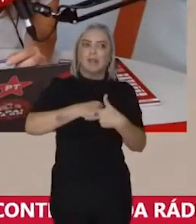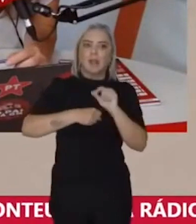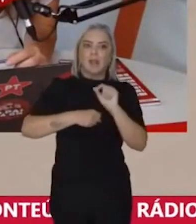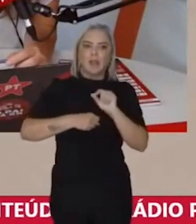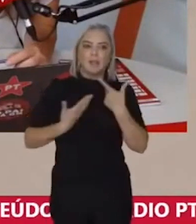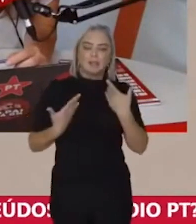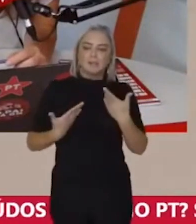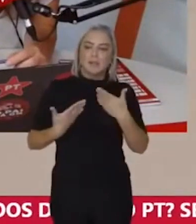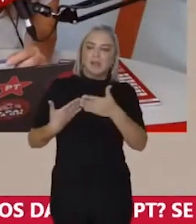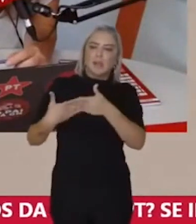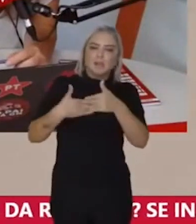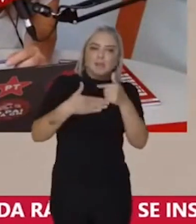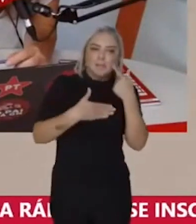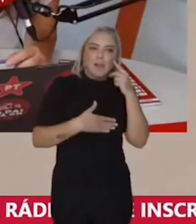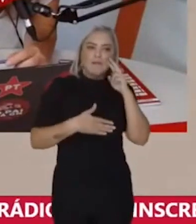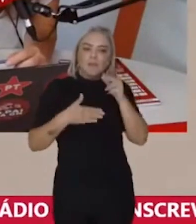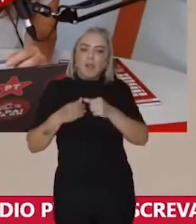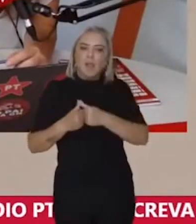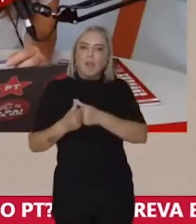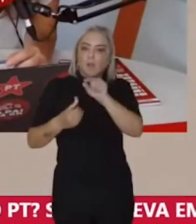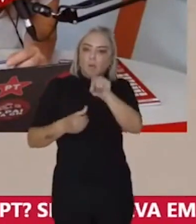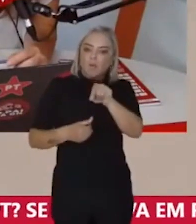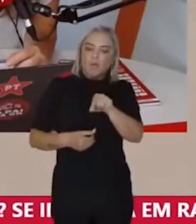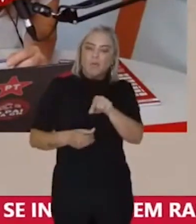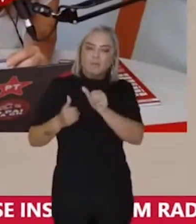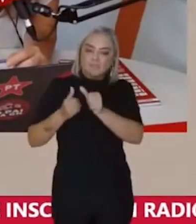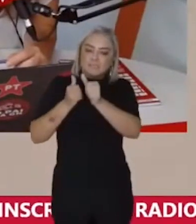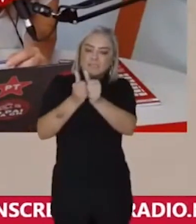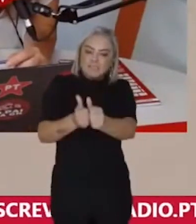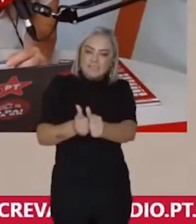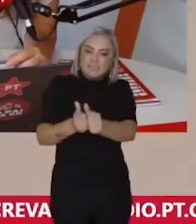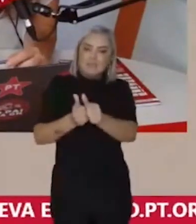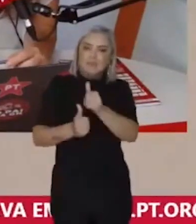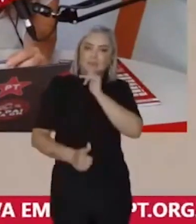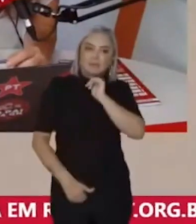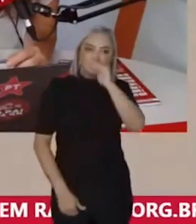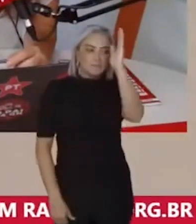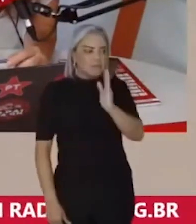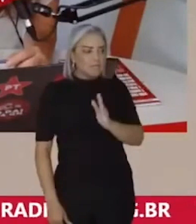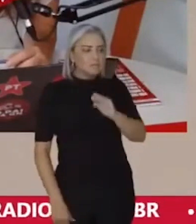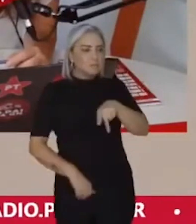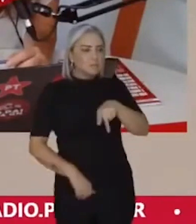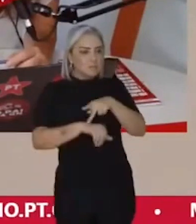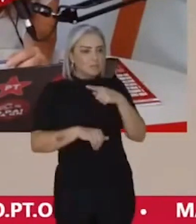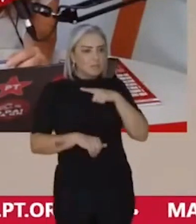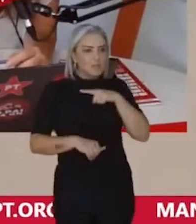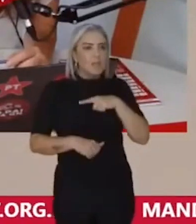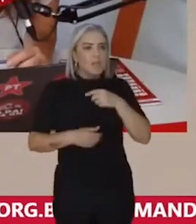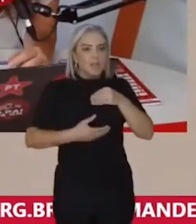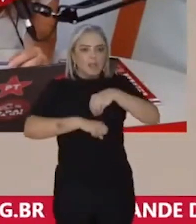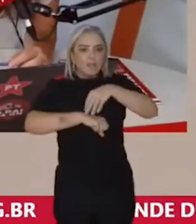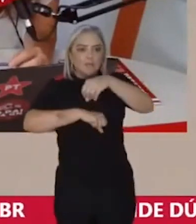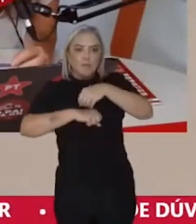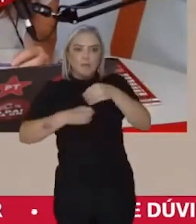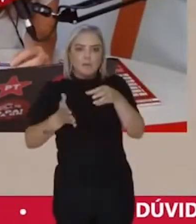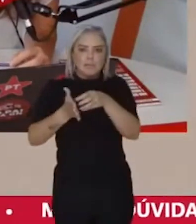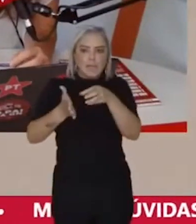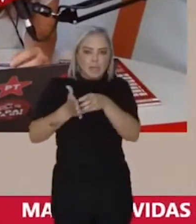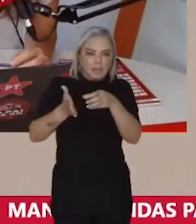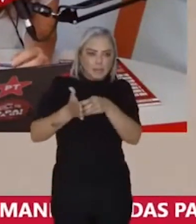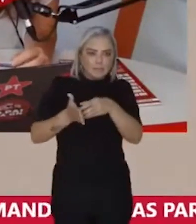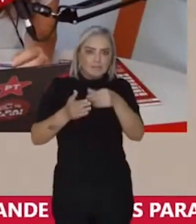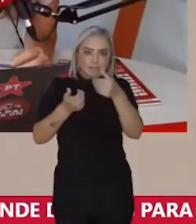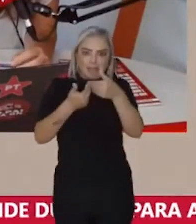os outros países a seguirem o exemplo do Brasil, de fornecer dados abertos sobre desmatamento e